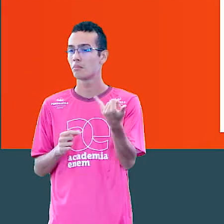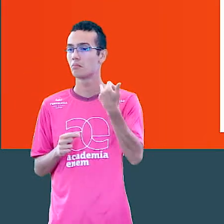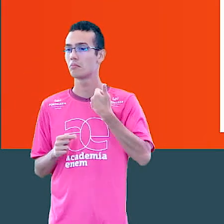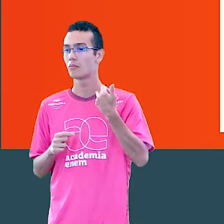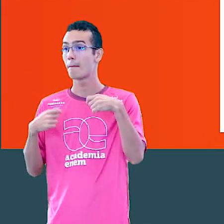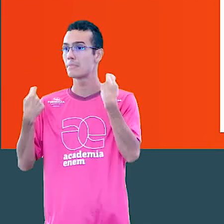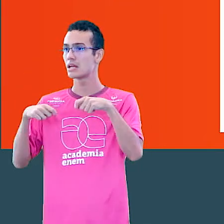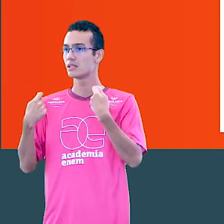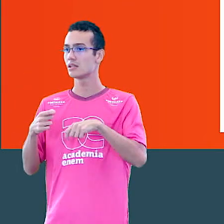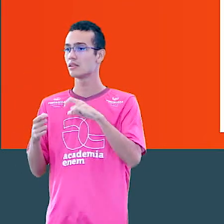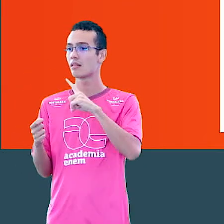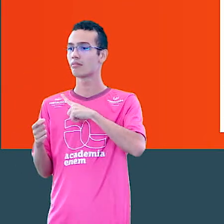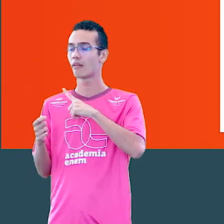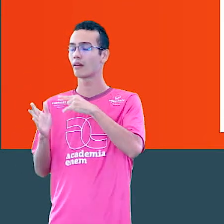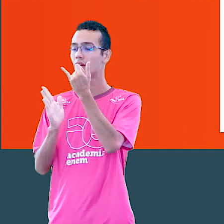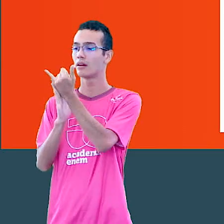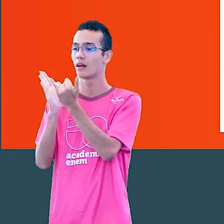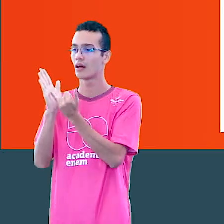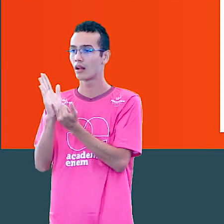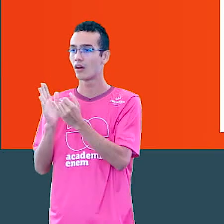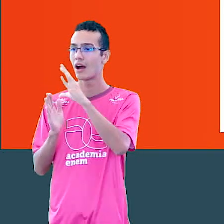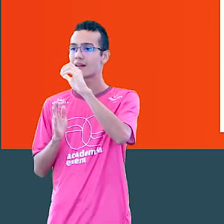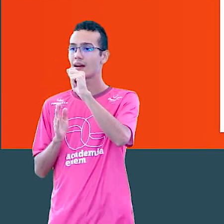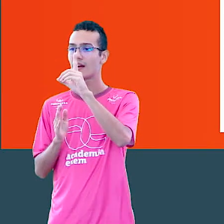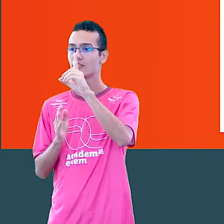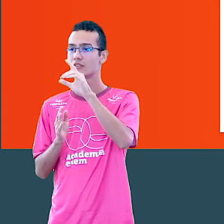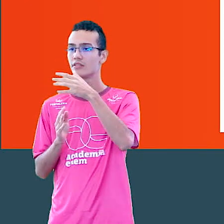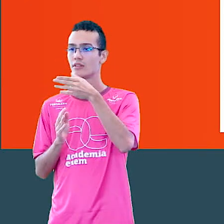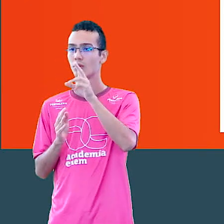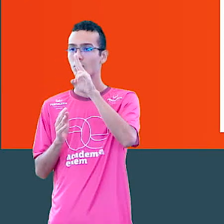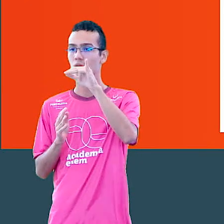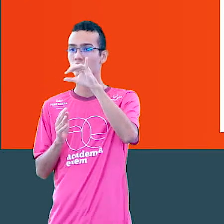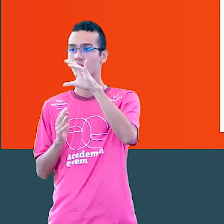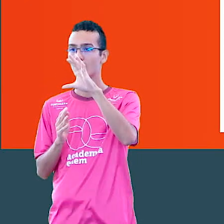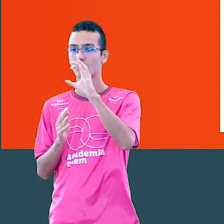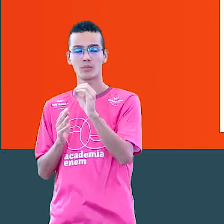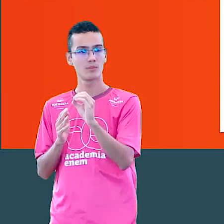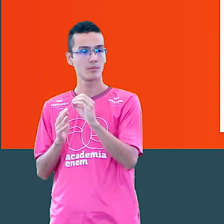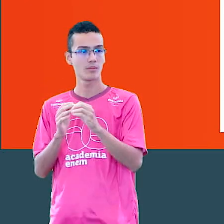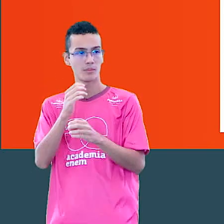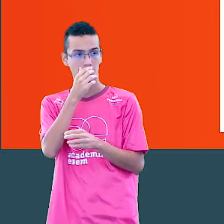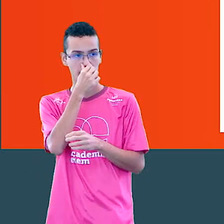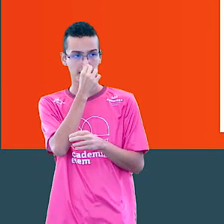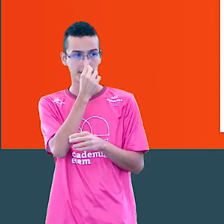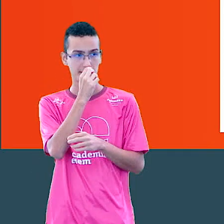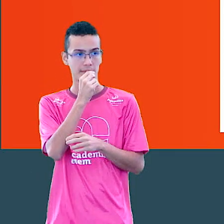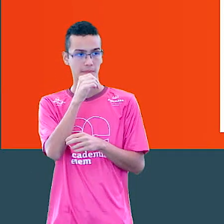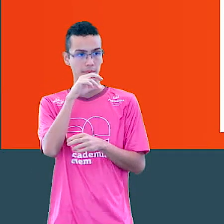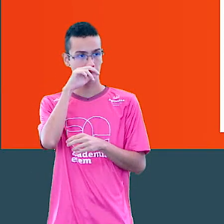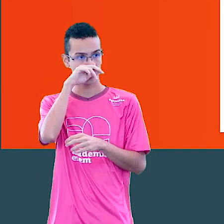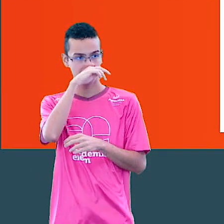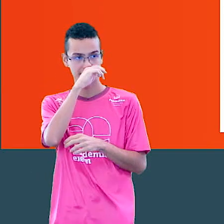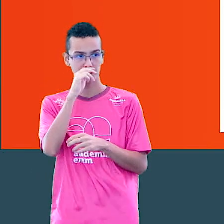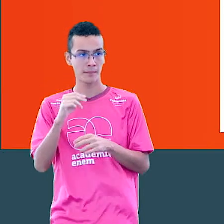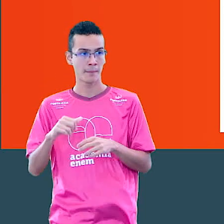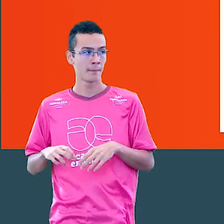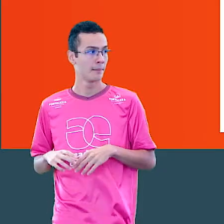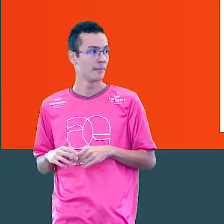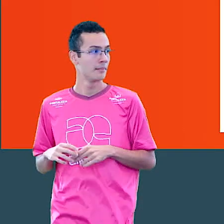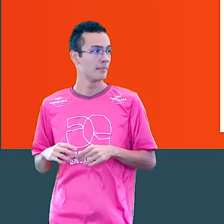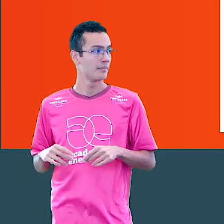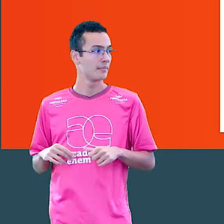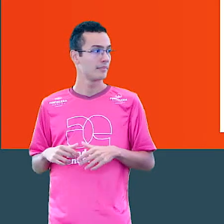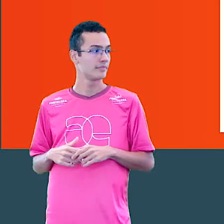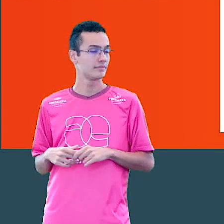Isso é verdade? Verdade, sim. Verdade, então, sim. Assim, para mim, né, que trabalho como jovem aprendiz, tenho uma carteira assinada, então eu